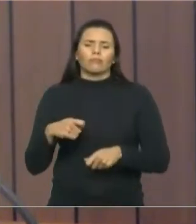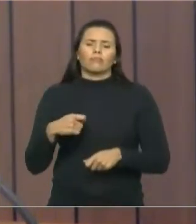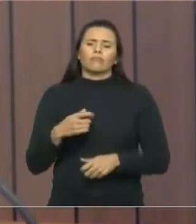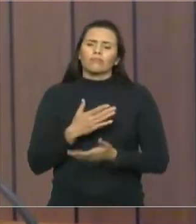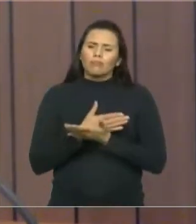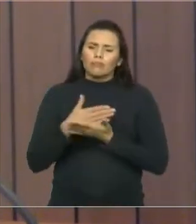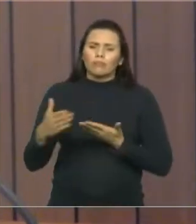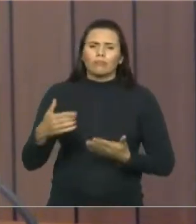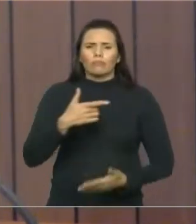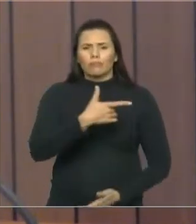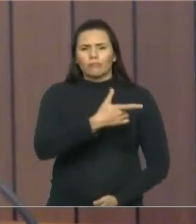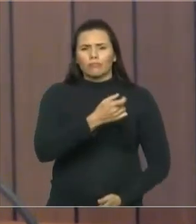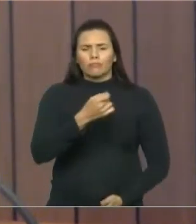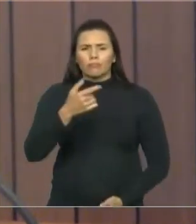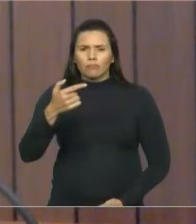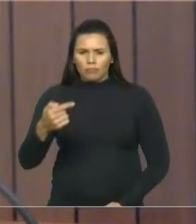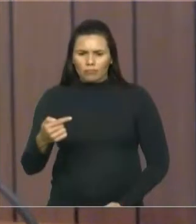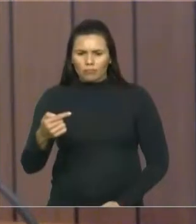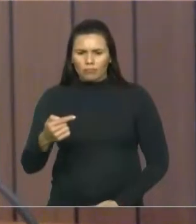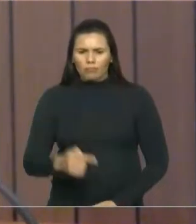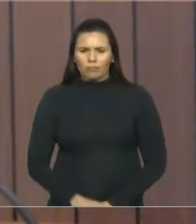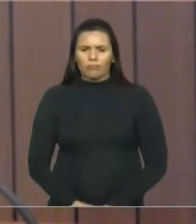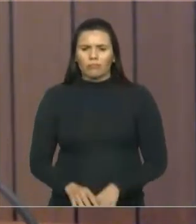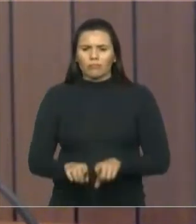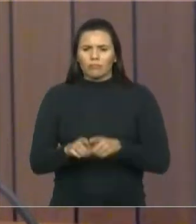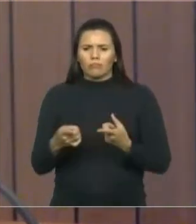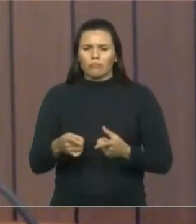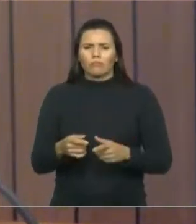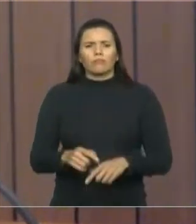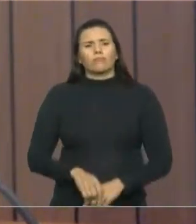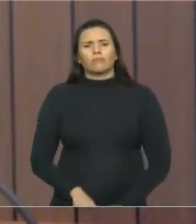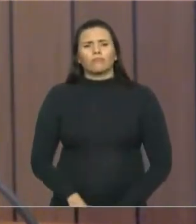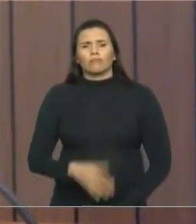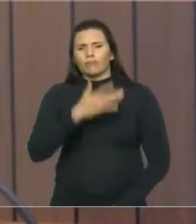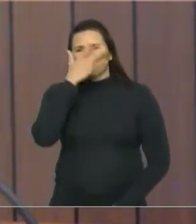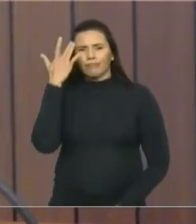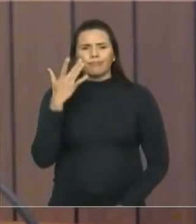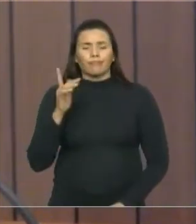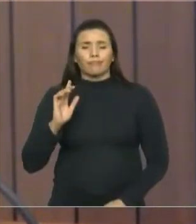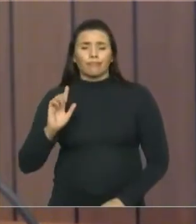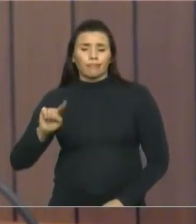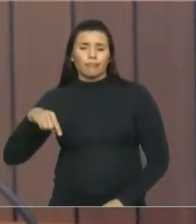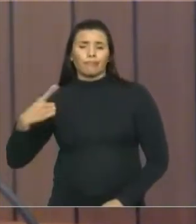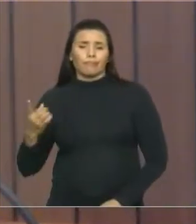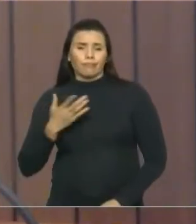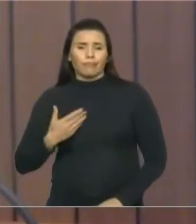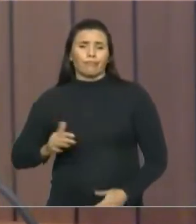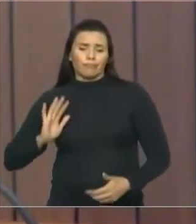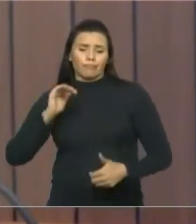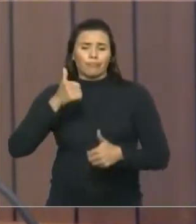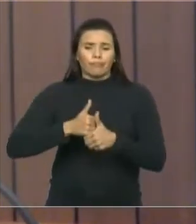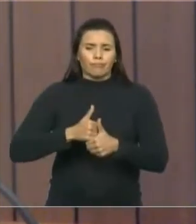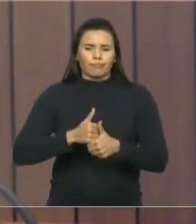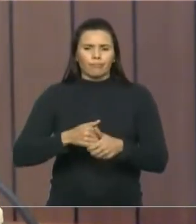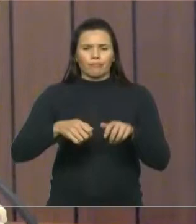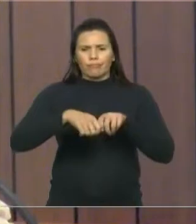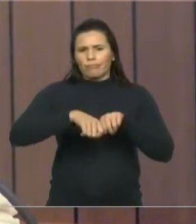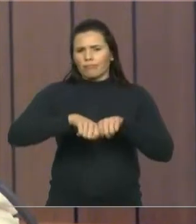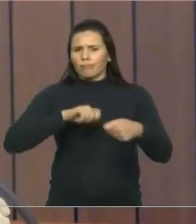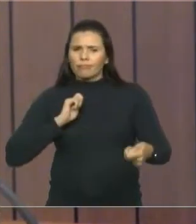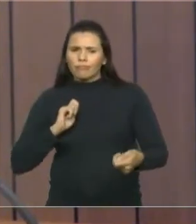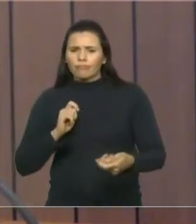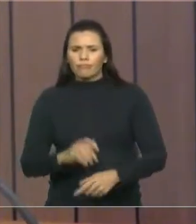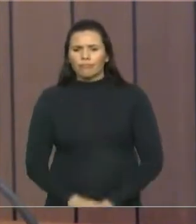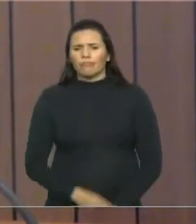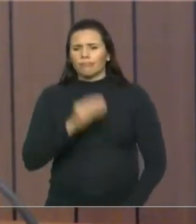Ceará. E aí rasgou-se um PDR, uma PPI, achando que eu quero, eu posso, eu faço,